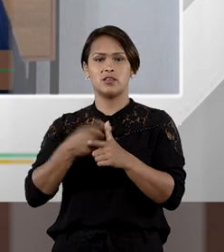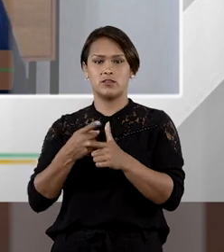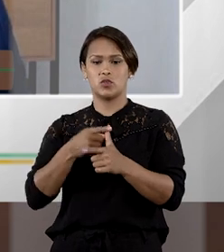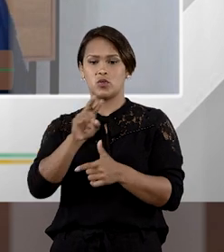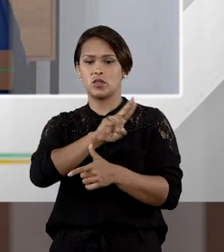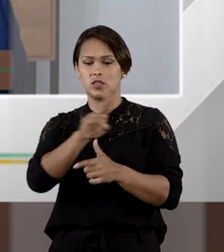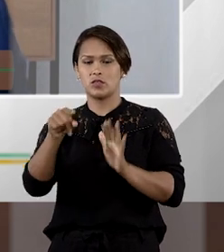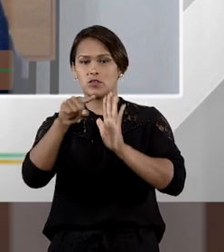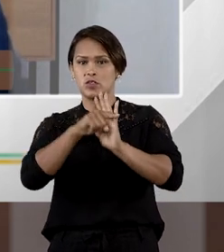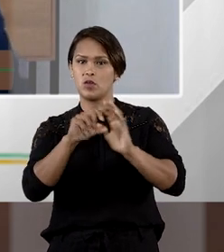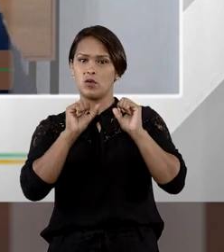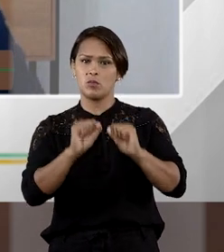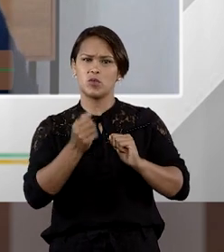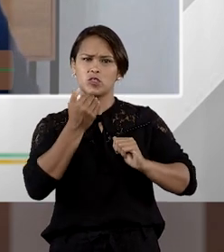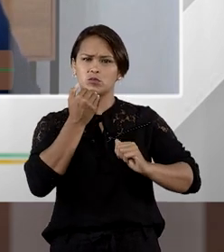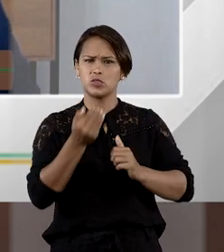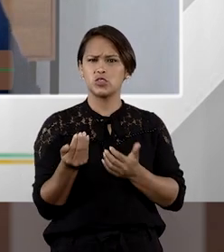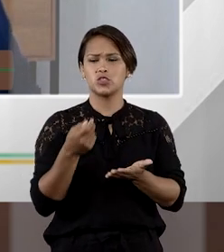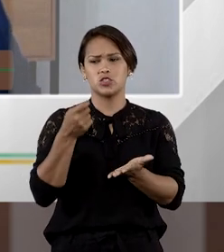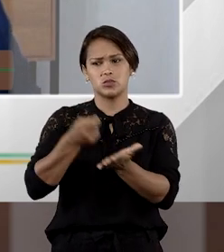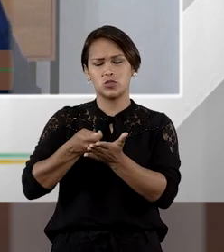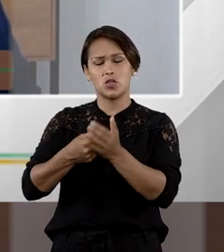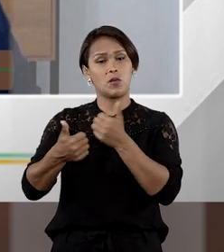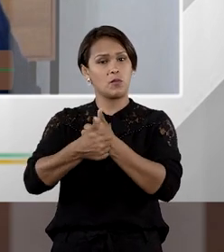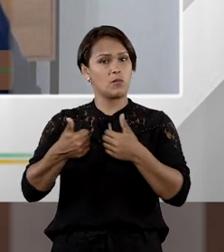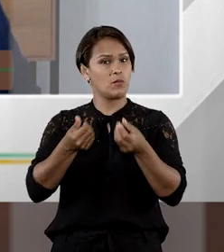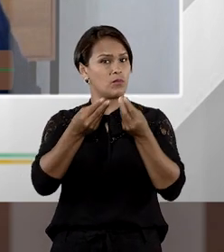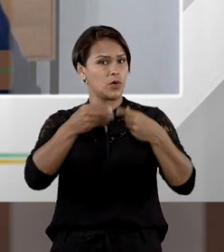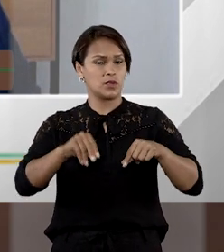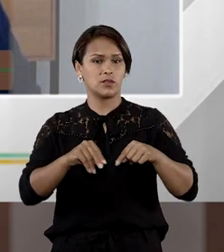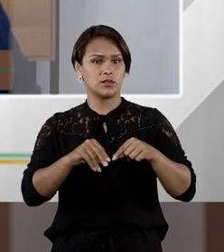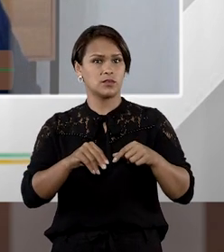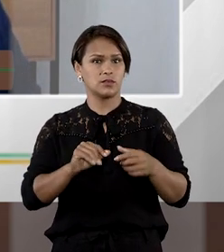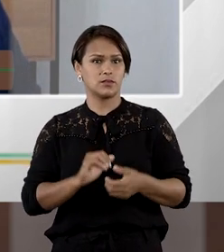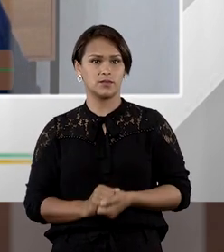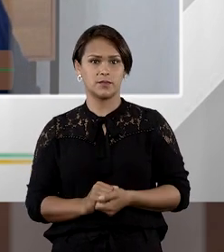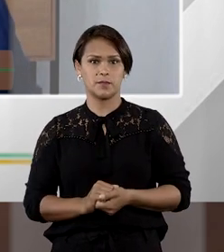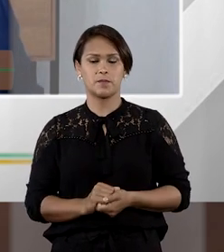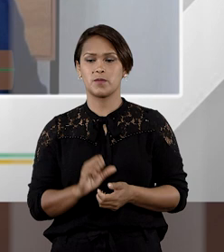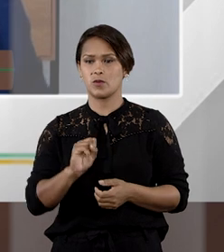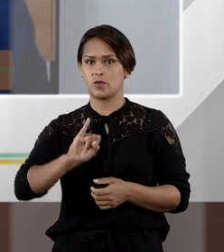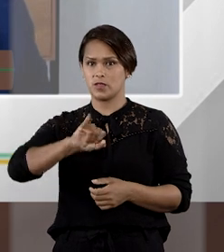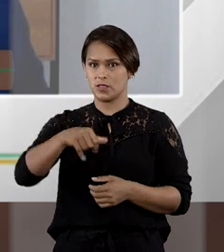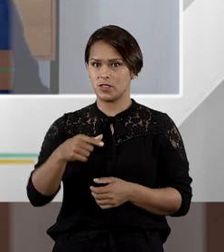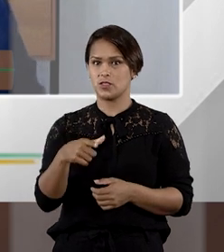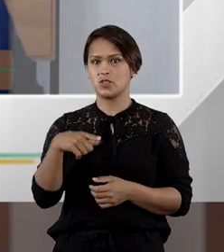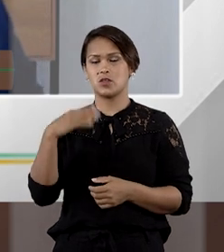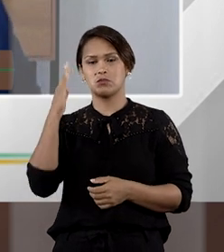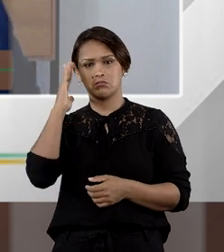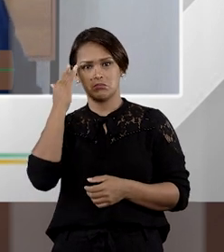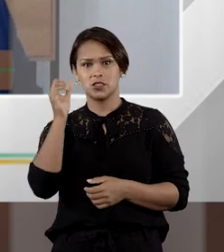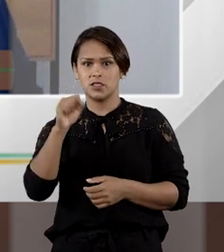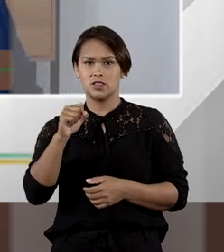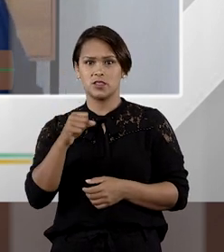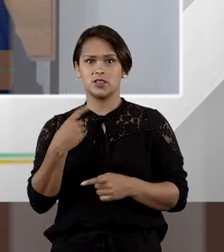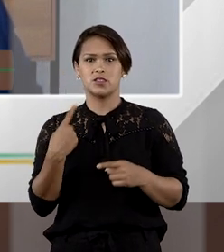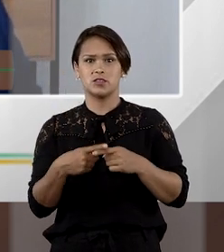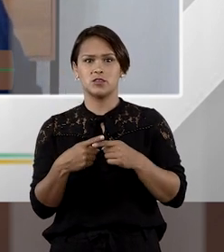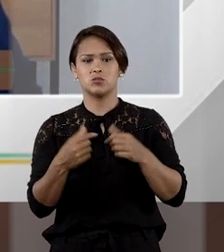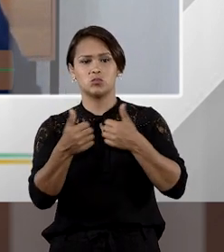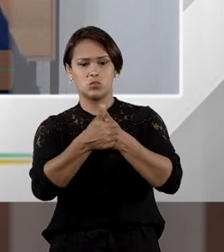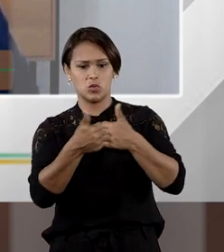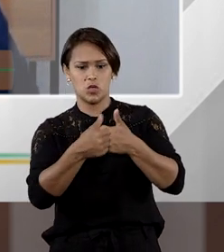teve o nome inscrito pode pedir uma indenização por danos morais? O STJ tem entendido que sim, inclusive que o dano